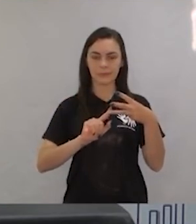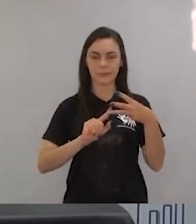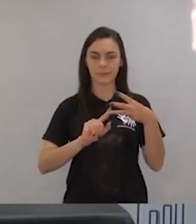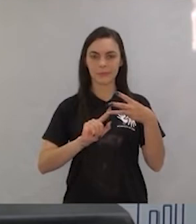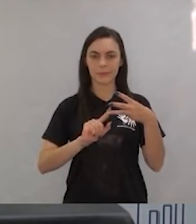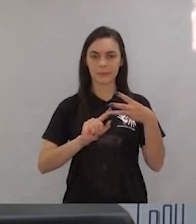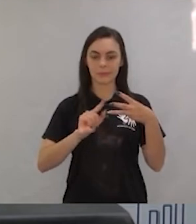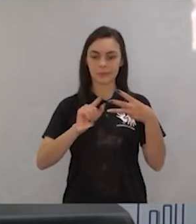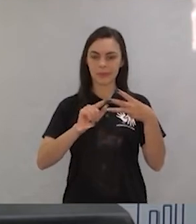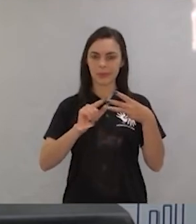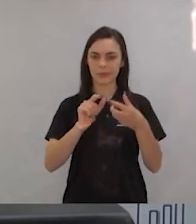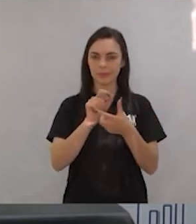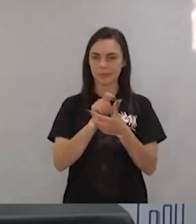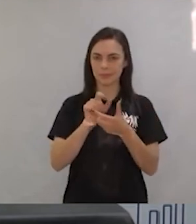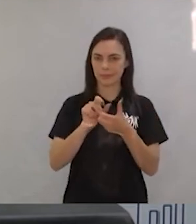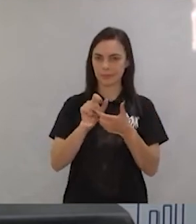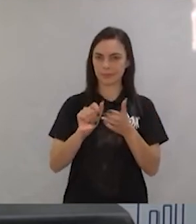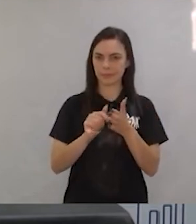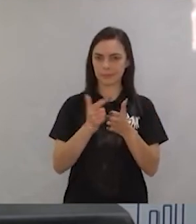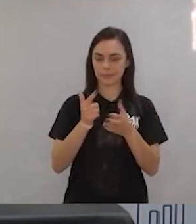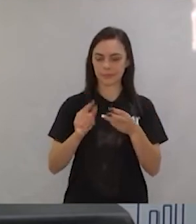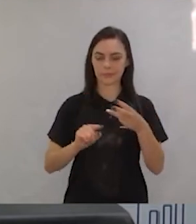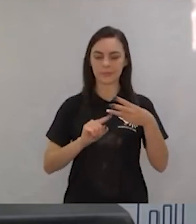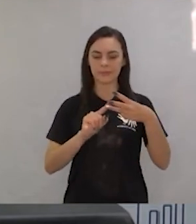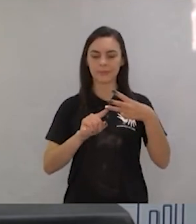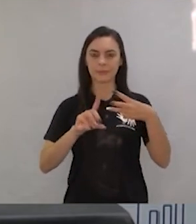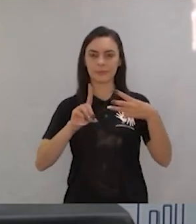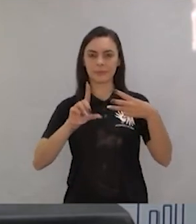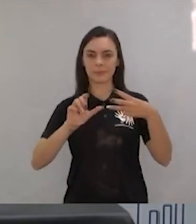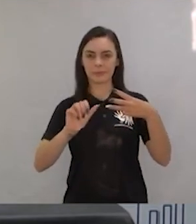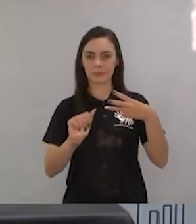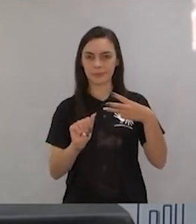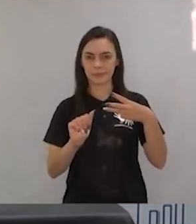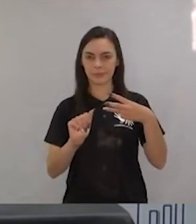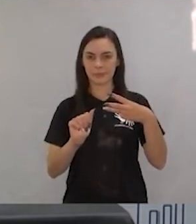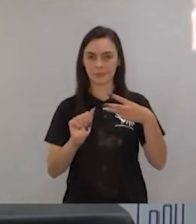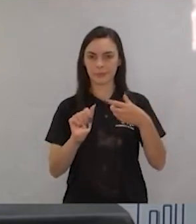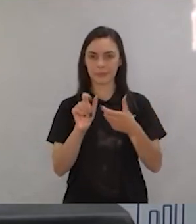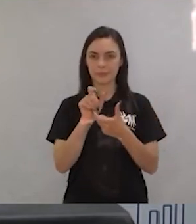é a segunda sílaba. E o da,